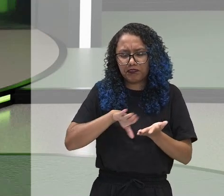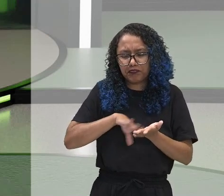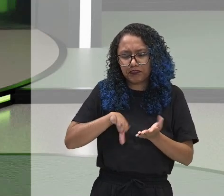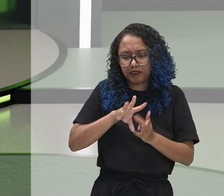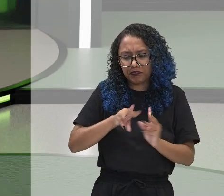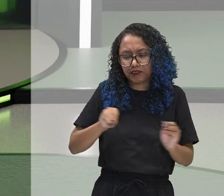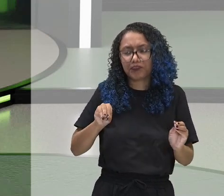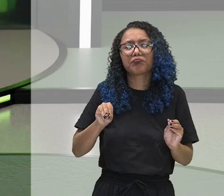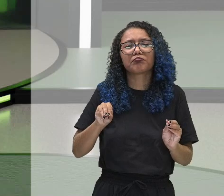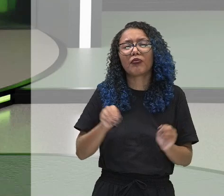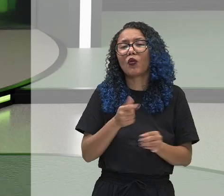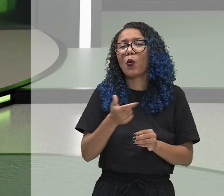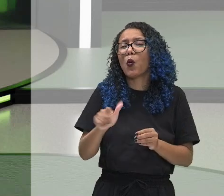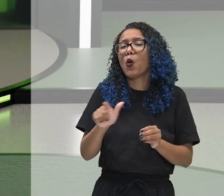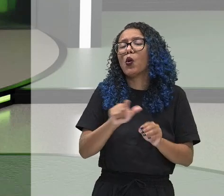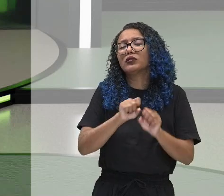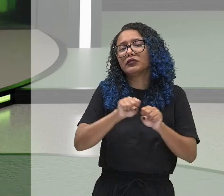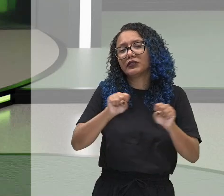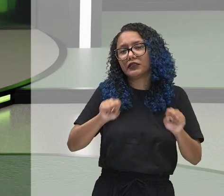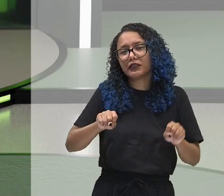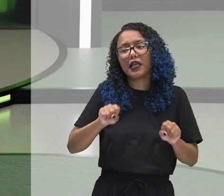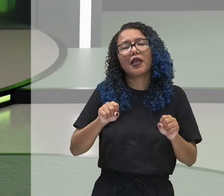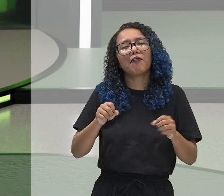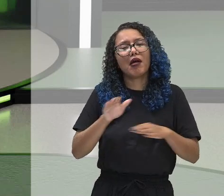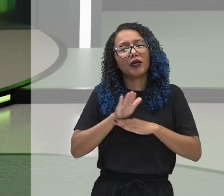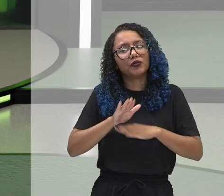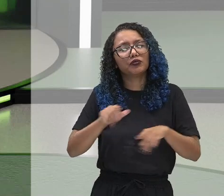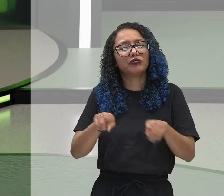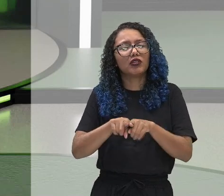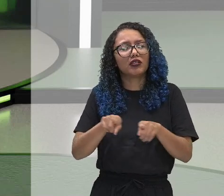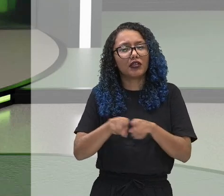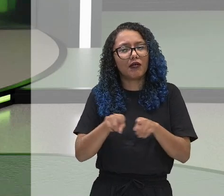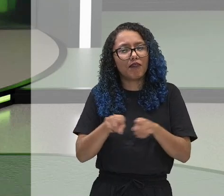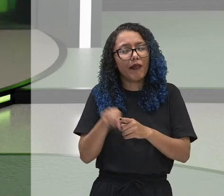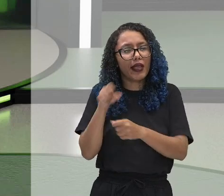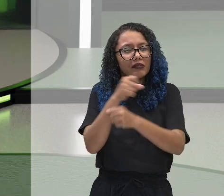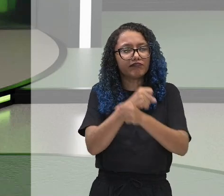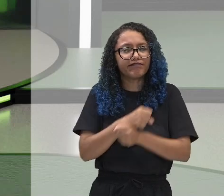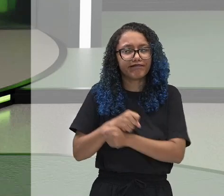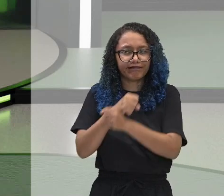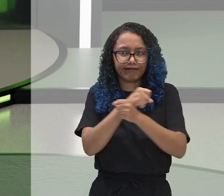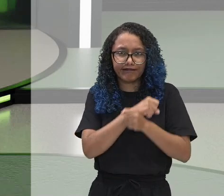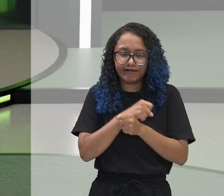de outros sistemas, né, que vão atuar na defesa do nosso corpo.